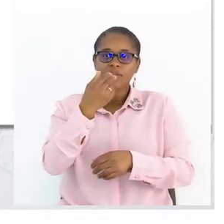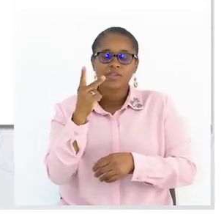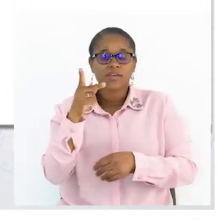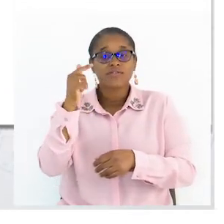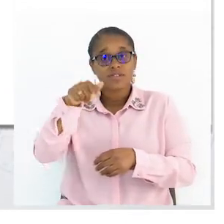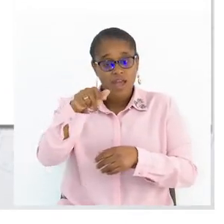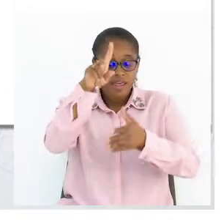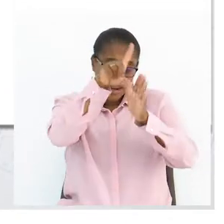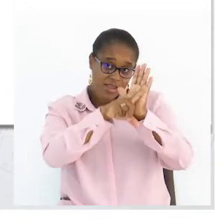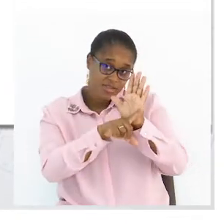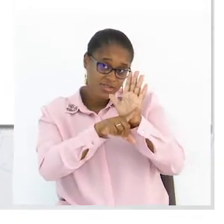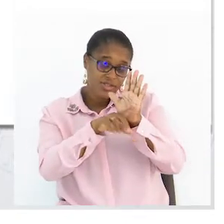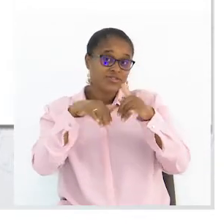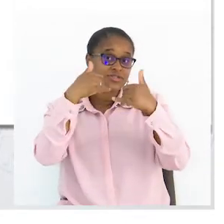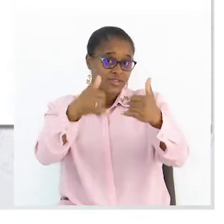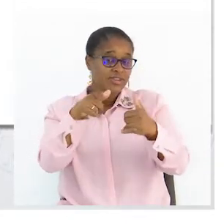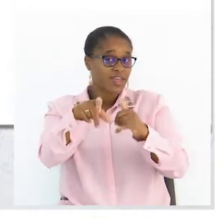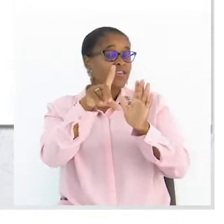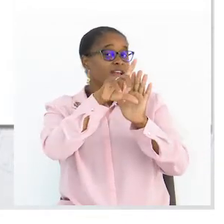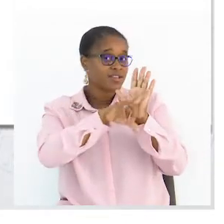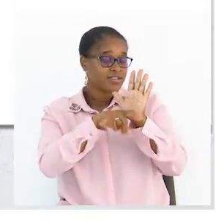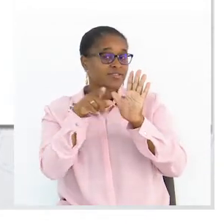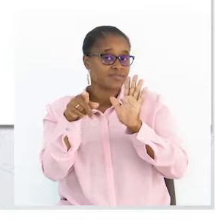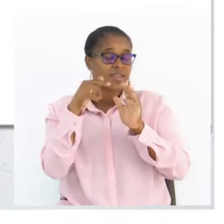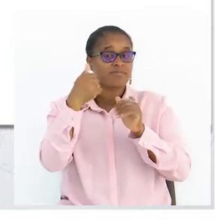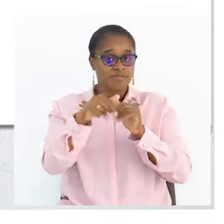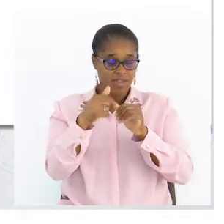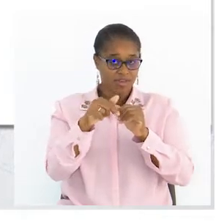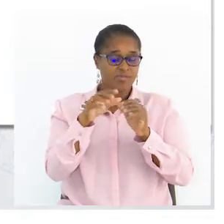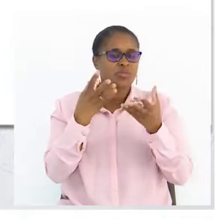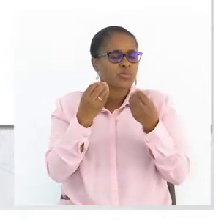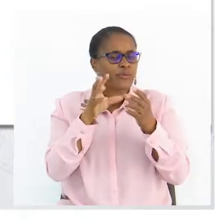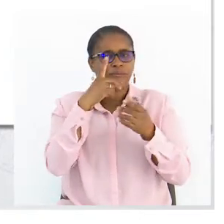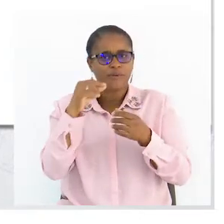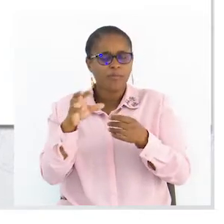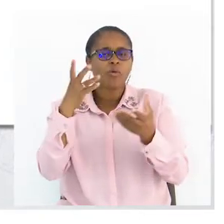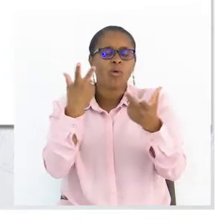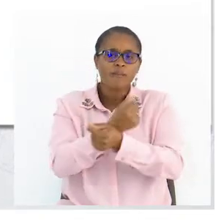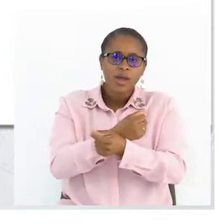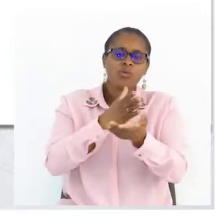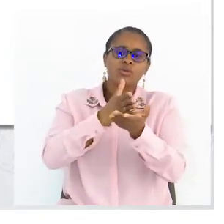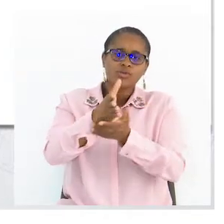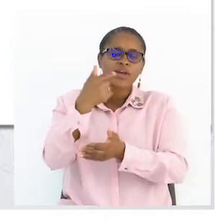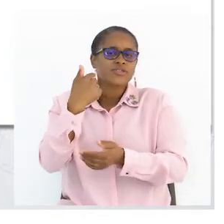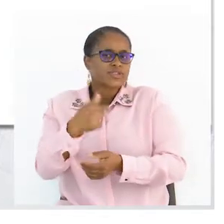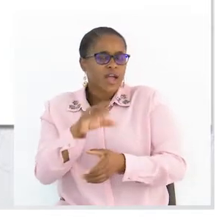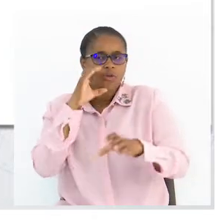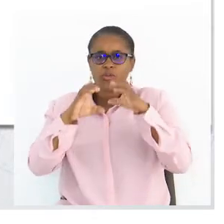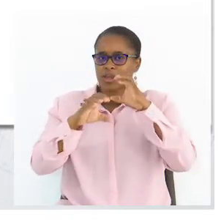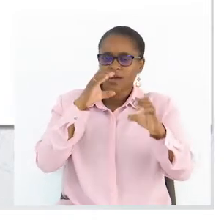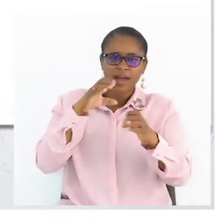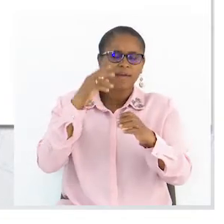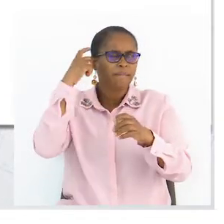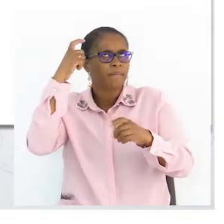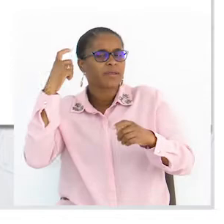seguinte. Nesta lista temos um conjunto de verbos: comprar, continuar, estar, comunicar,